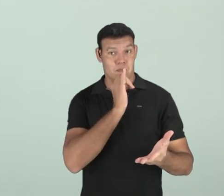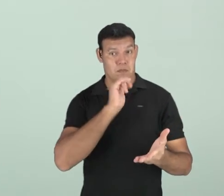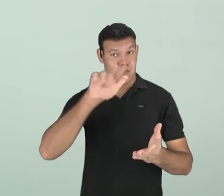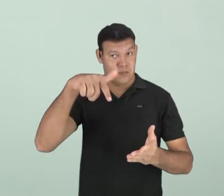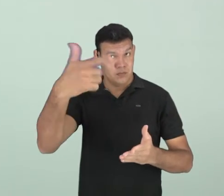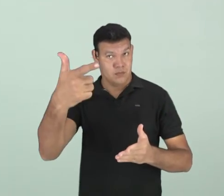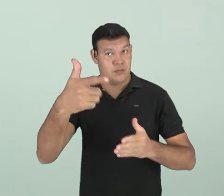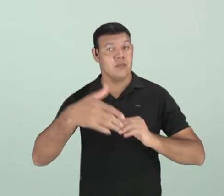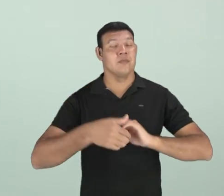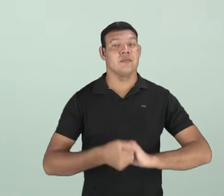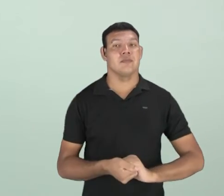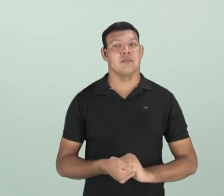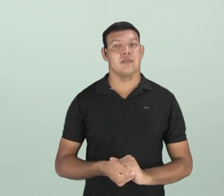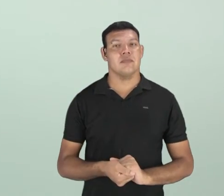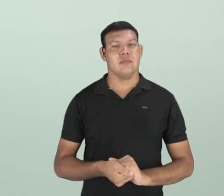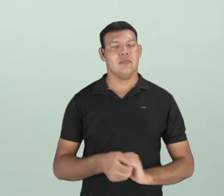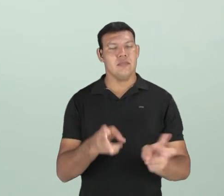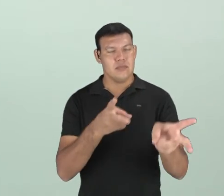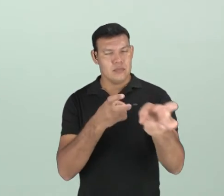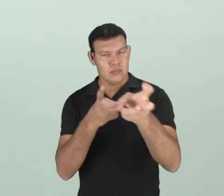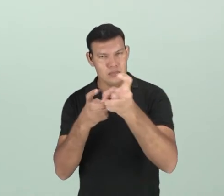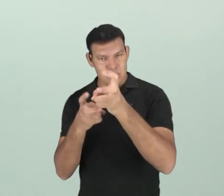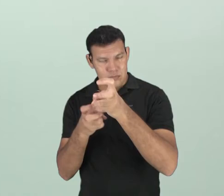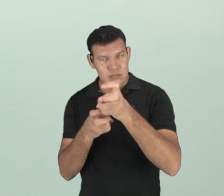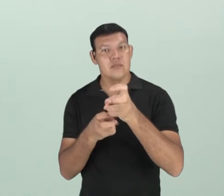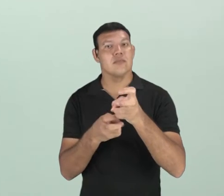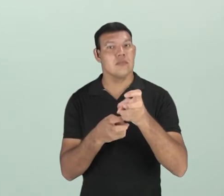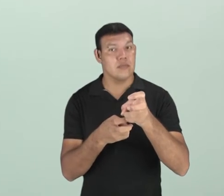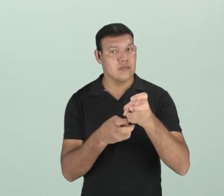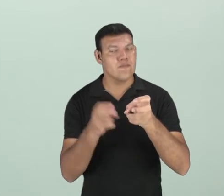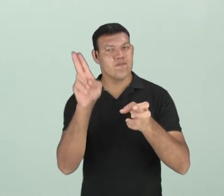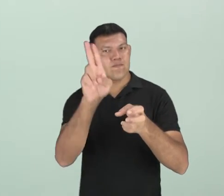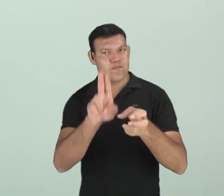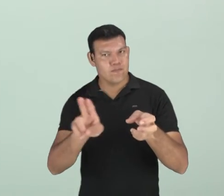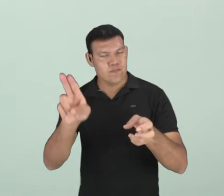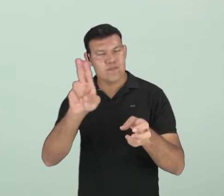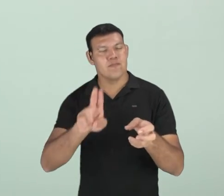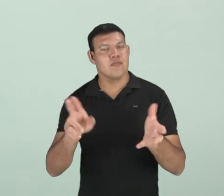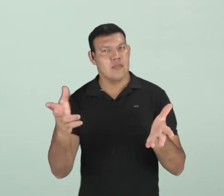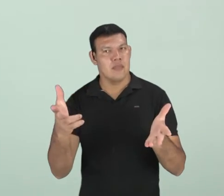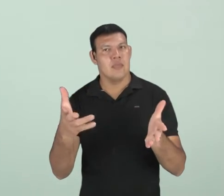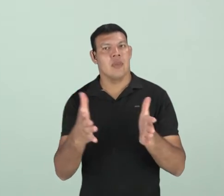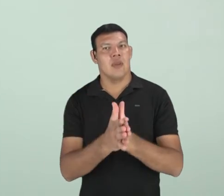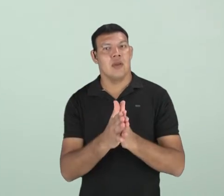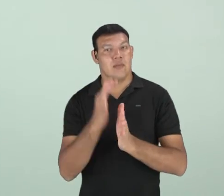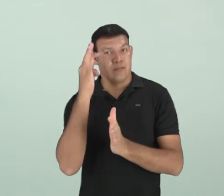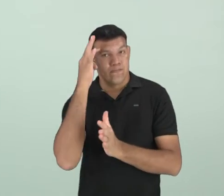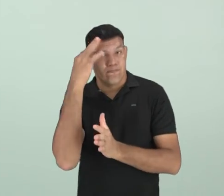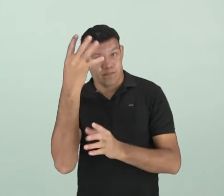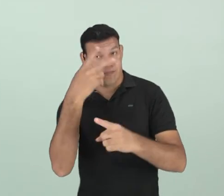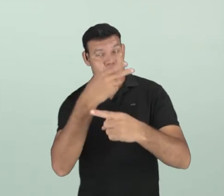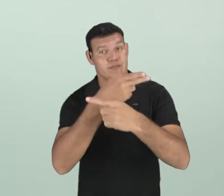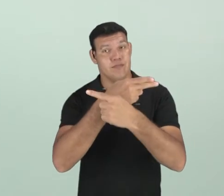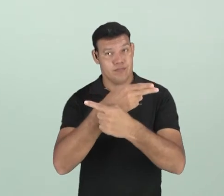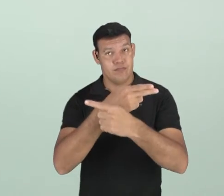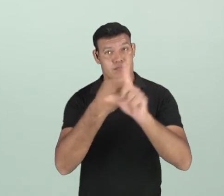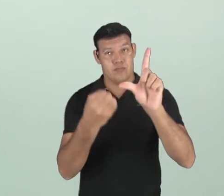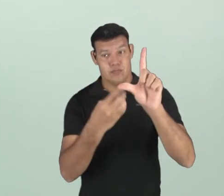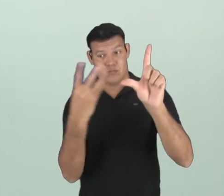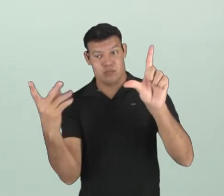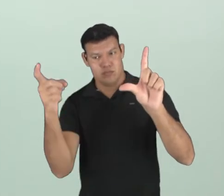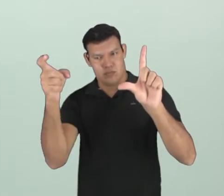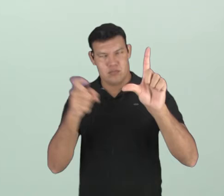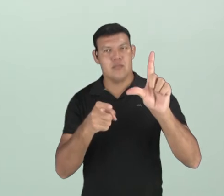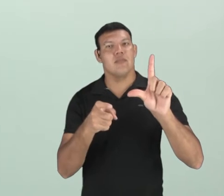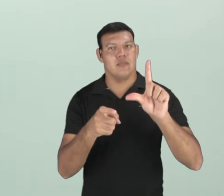um caso, mais um exemplo para vocês perceberem como funciona a resolução de uma inequação